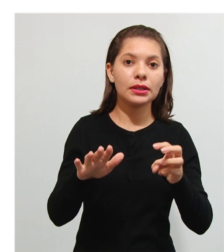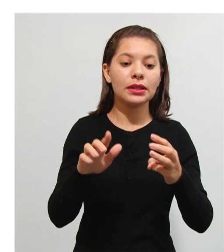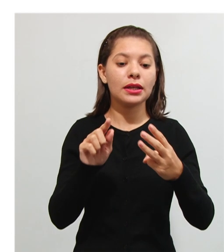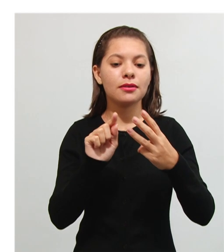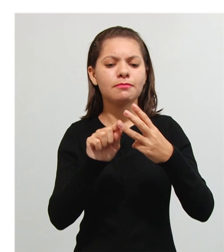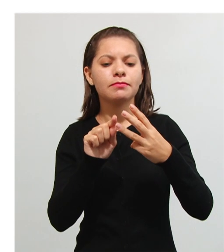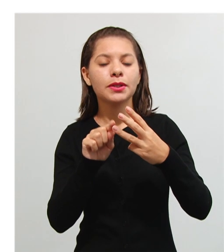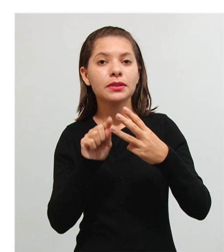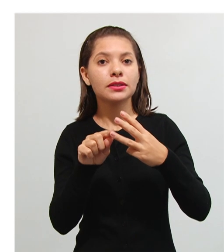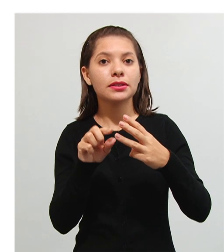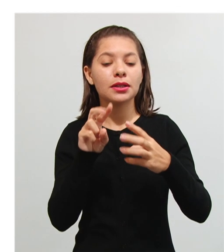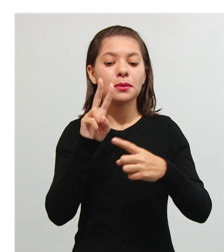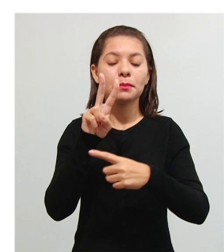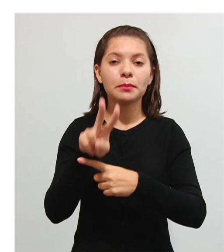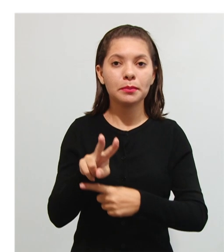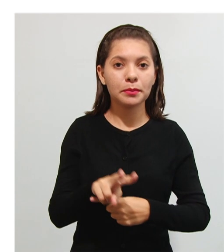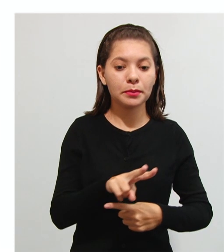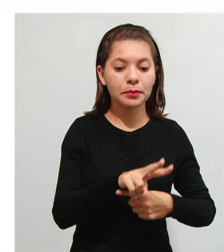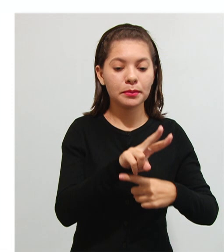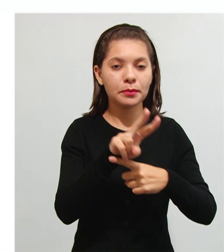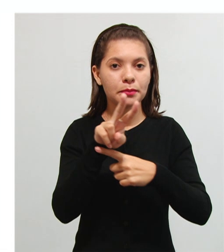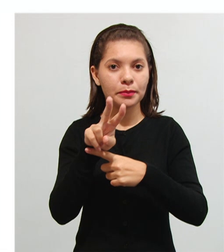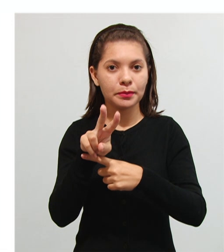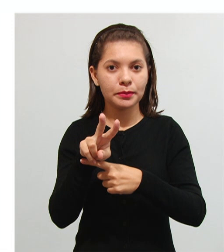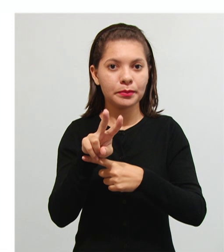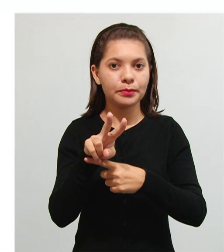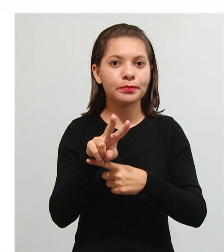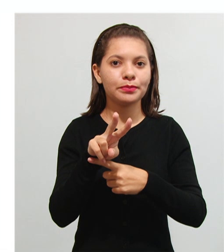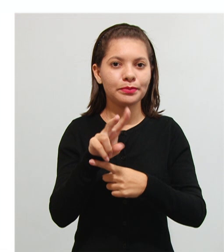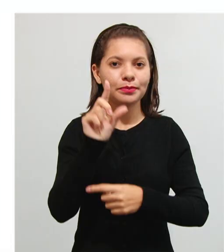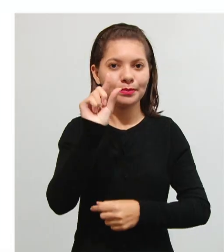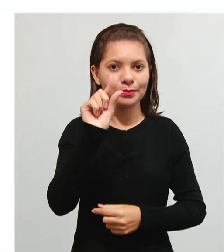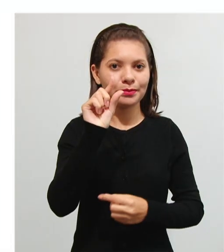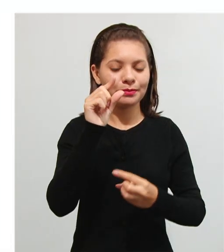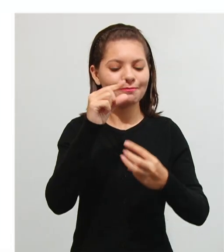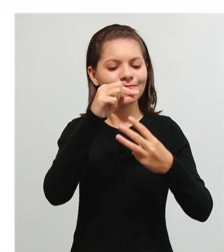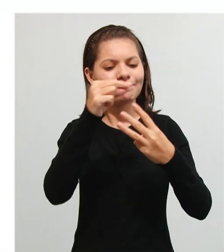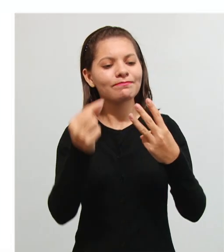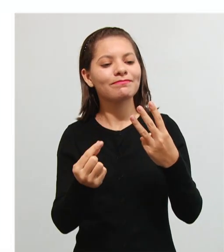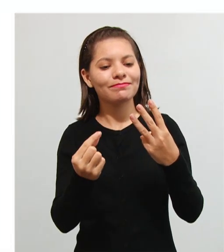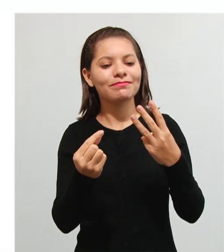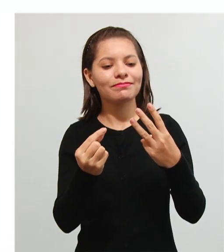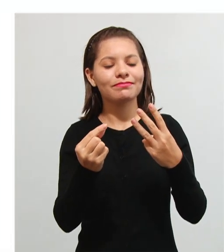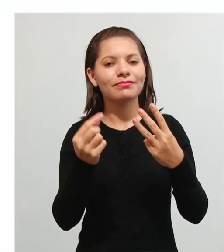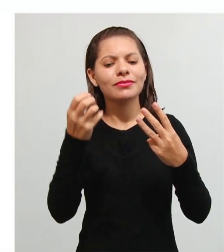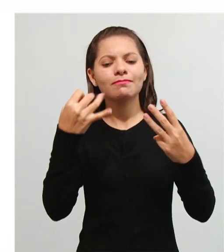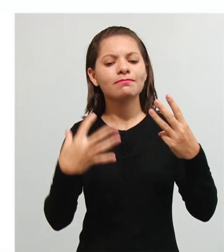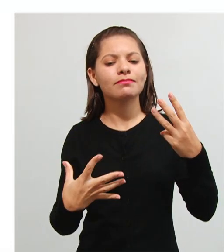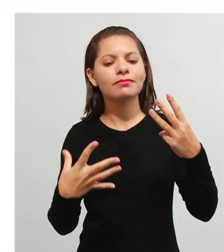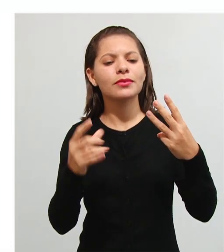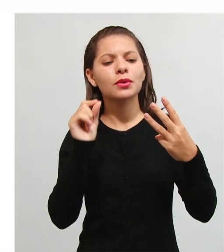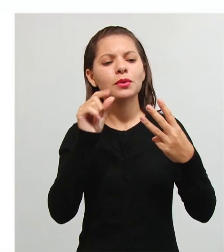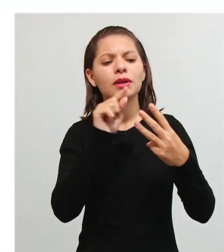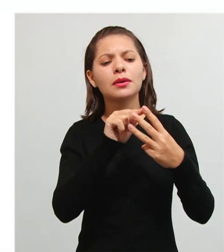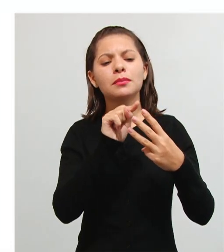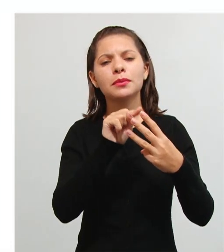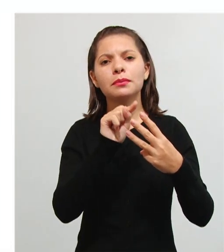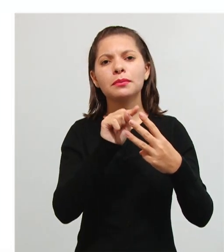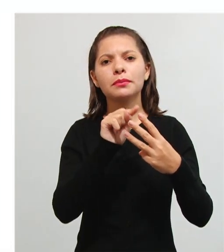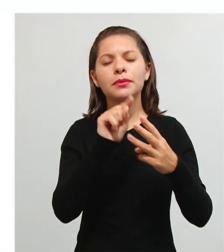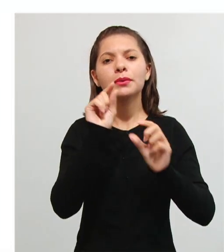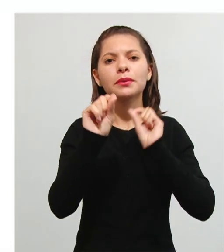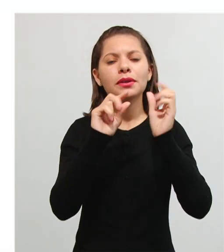monitorar essas pessoas Então vamos ver um pouquinho de cada uma delas que seria desenvolver as